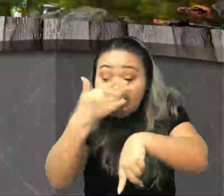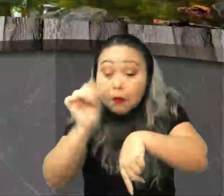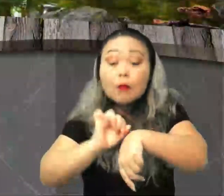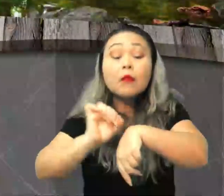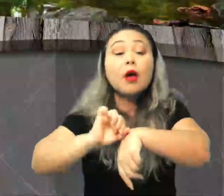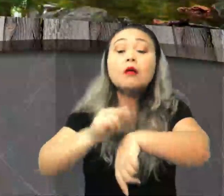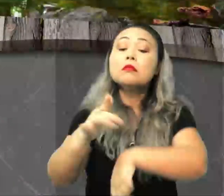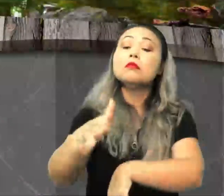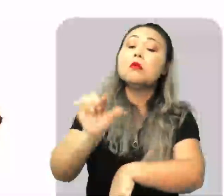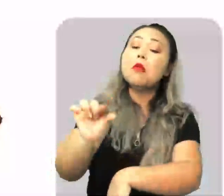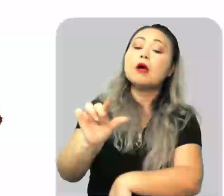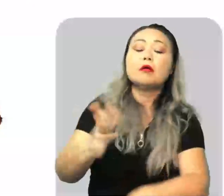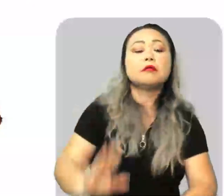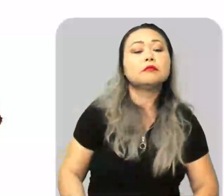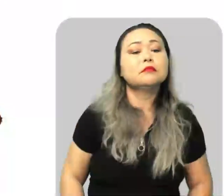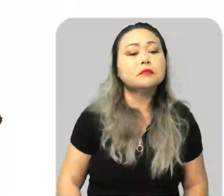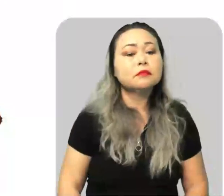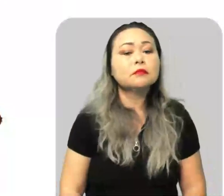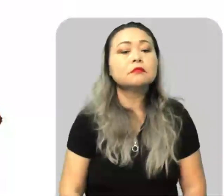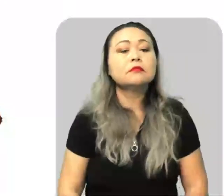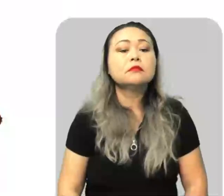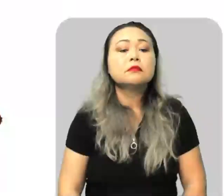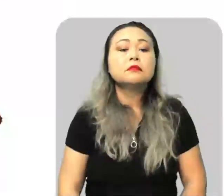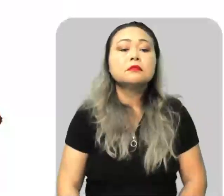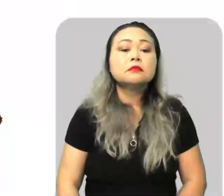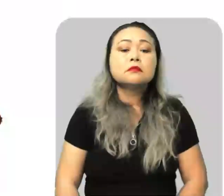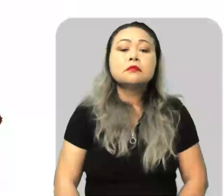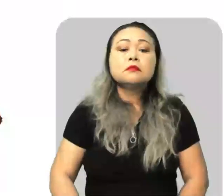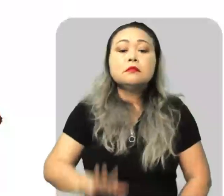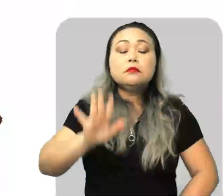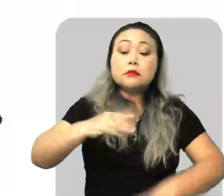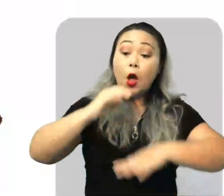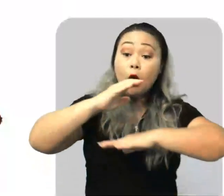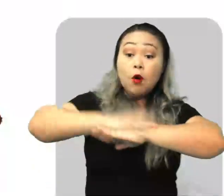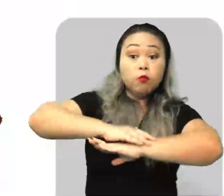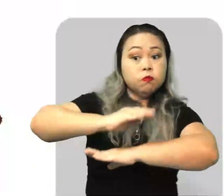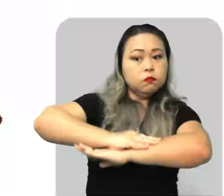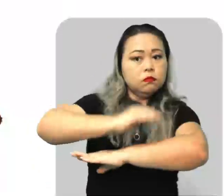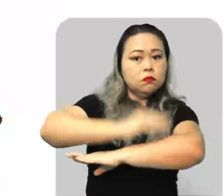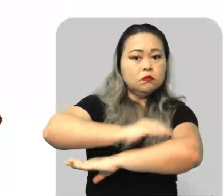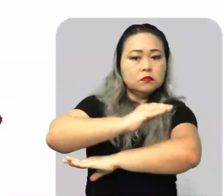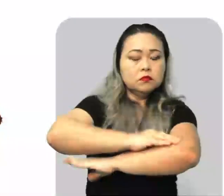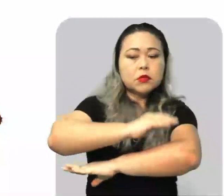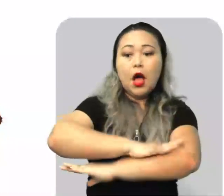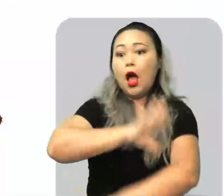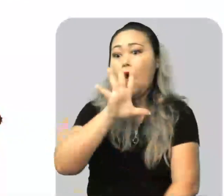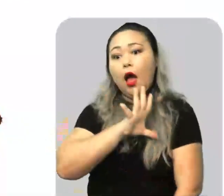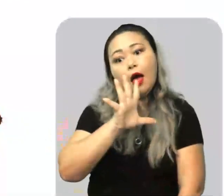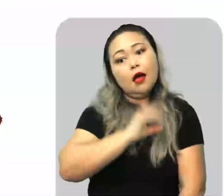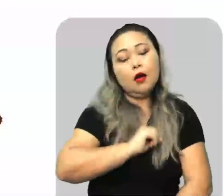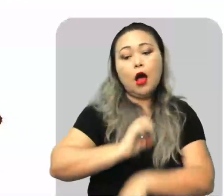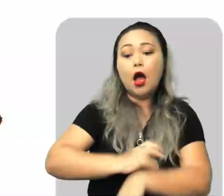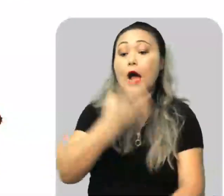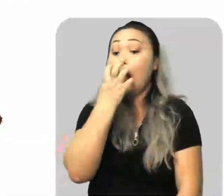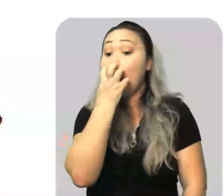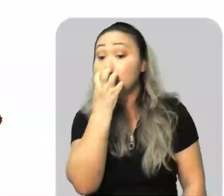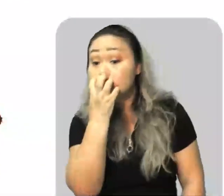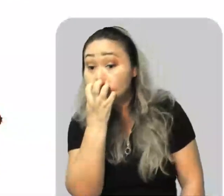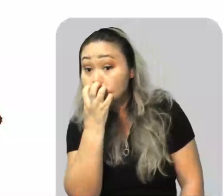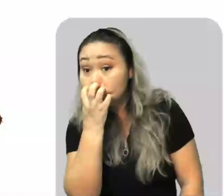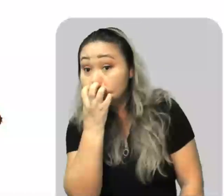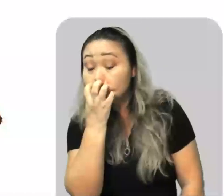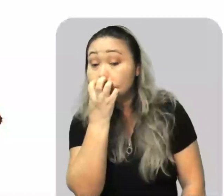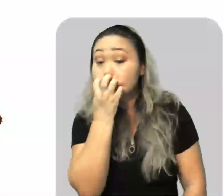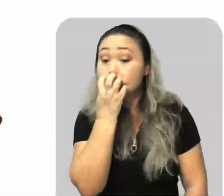de médio porte, prof? Vamos lá. Como muitos sapos, amo, né? Cachorros